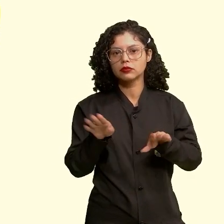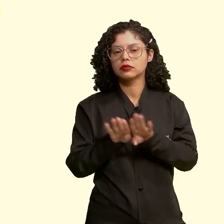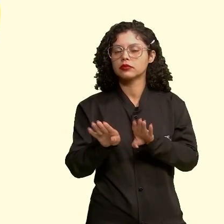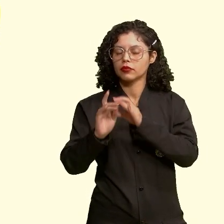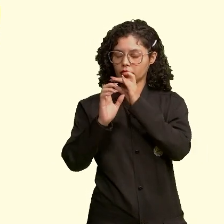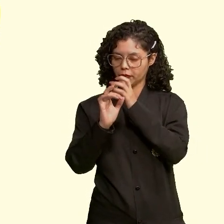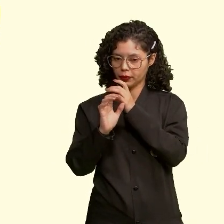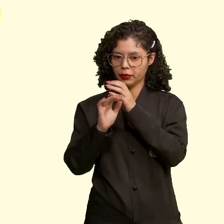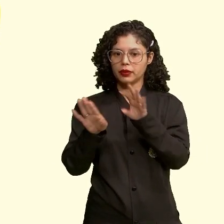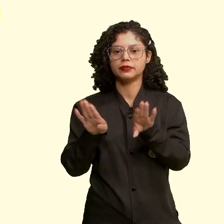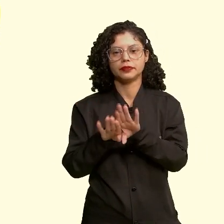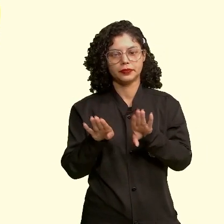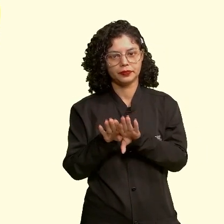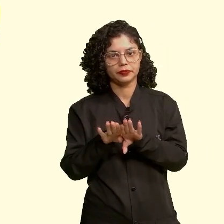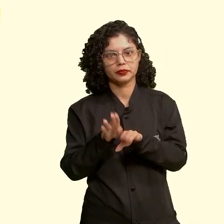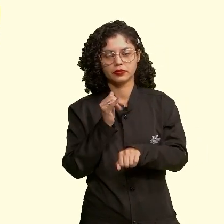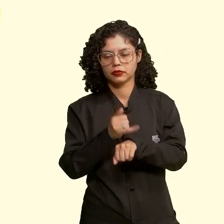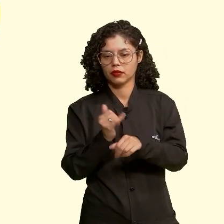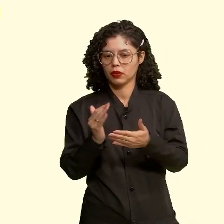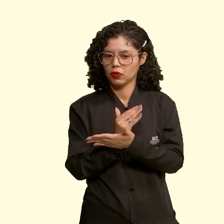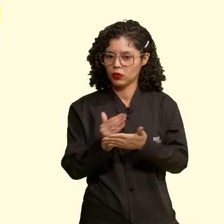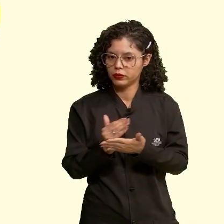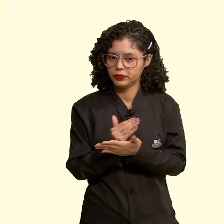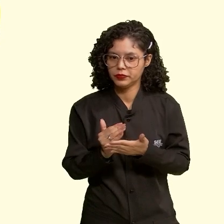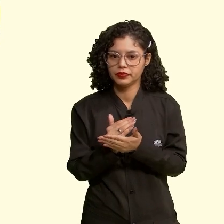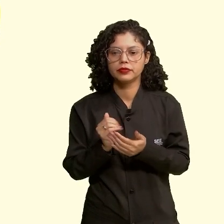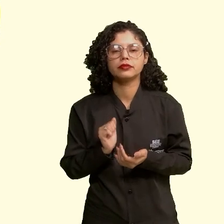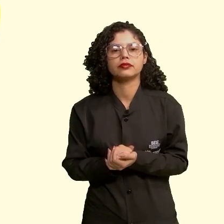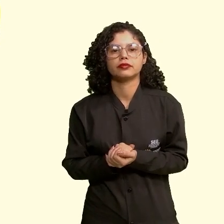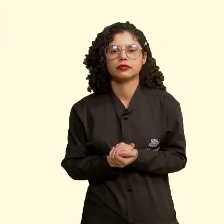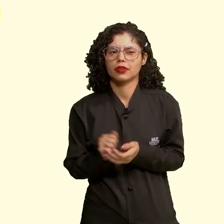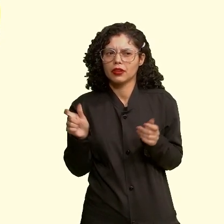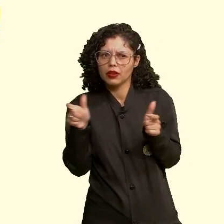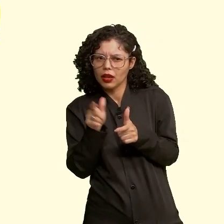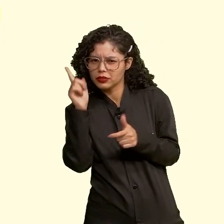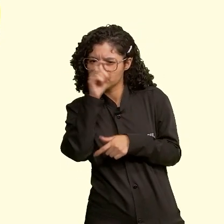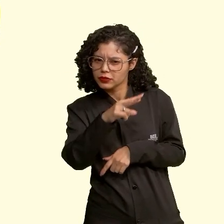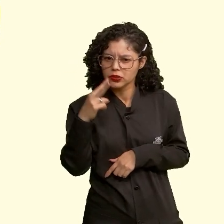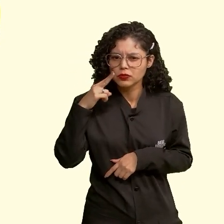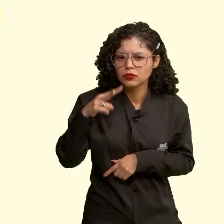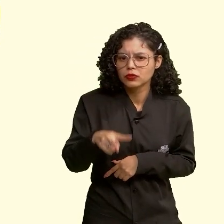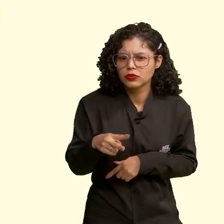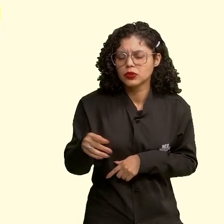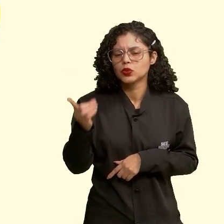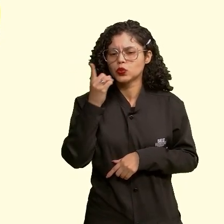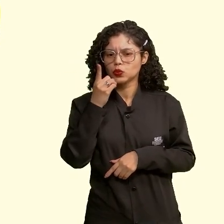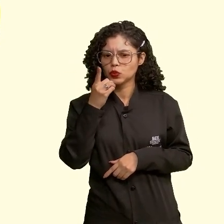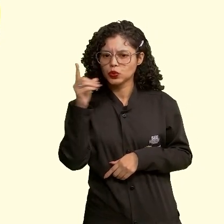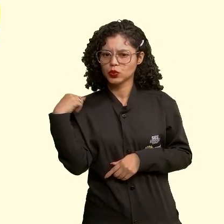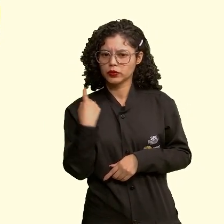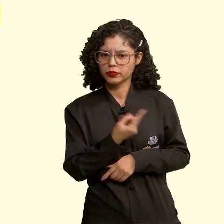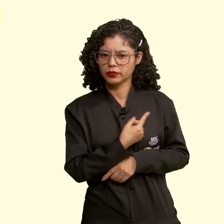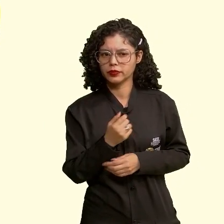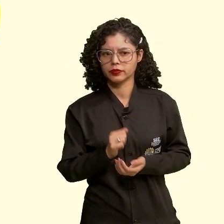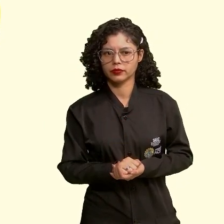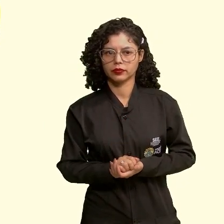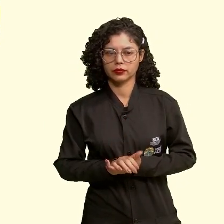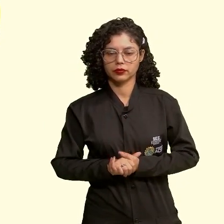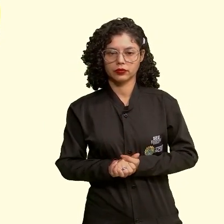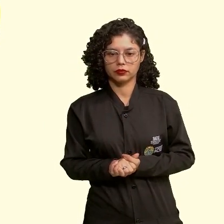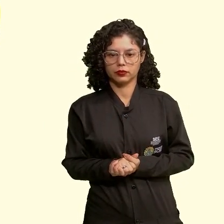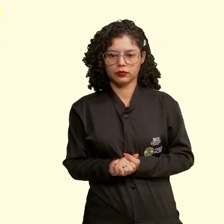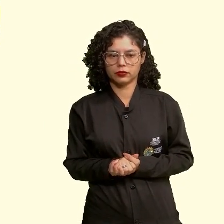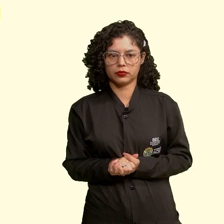de metal, alguns instrumentos eles são menos comuns no dia a dia dos nossos